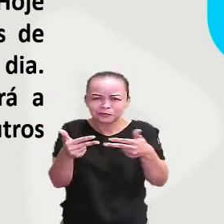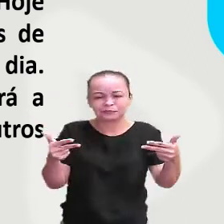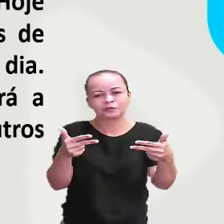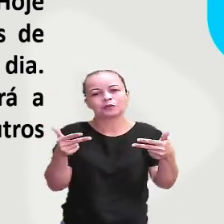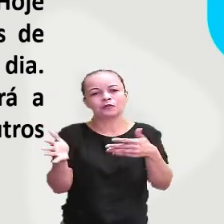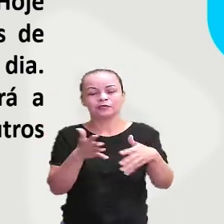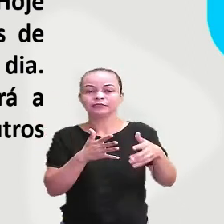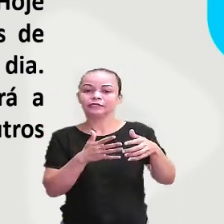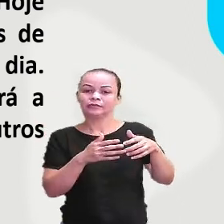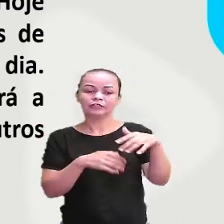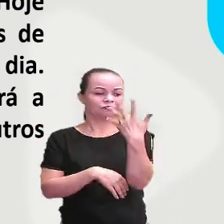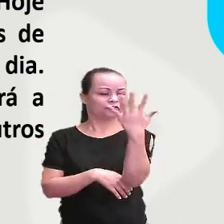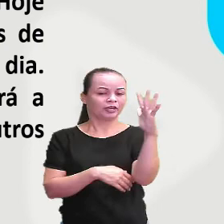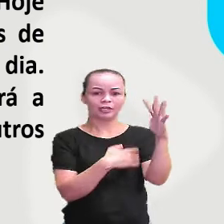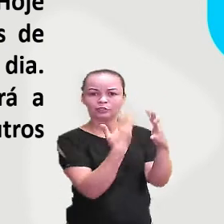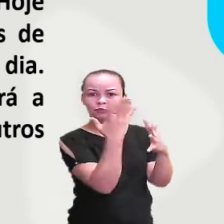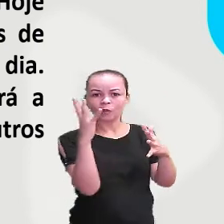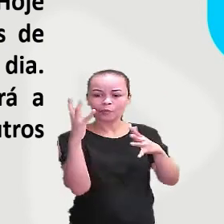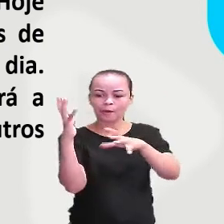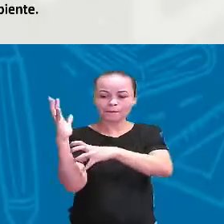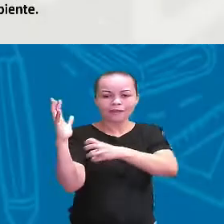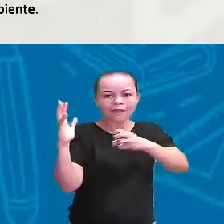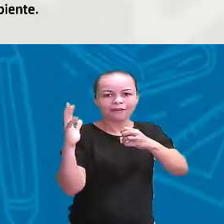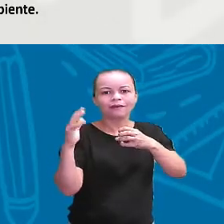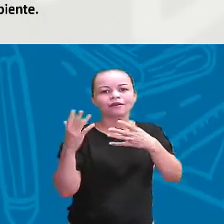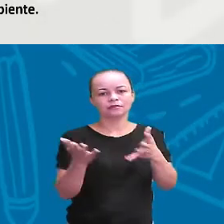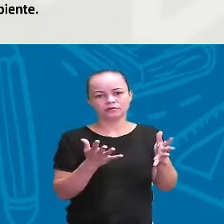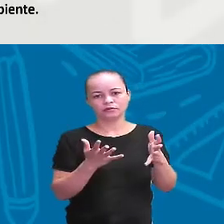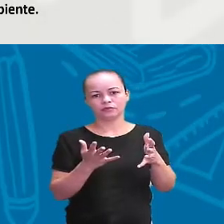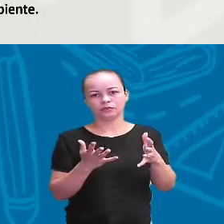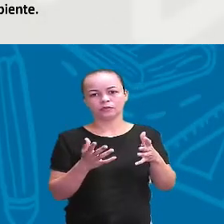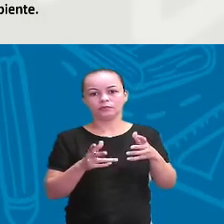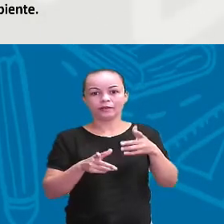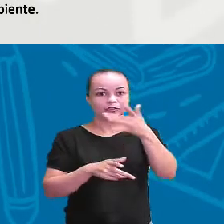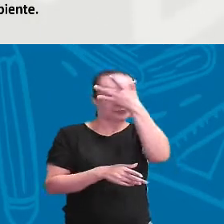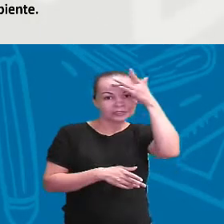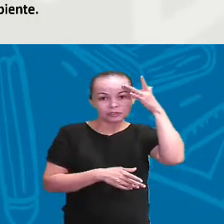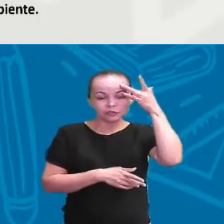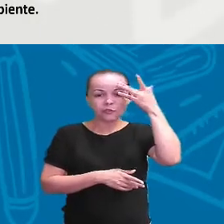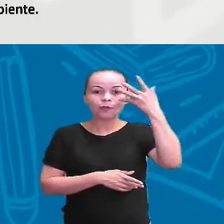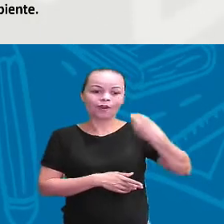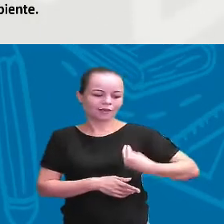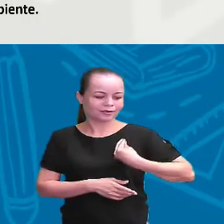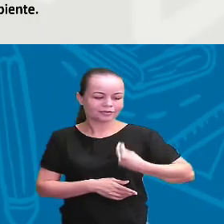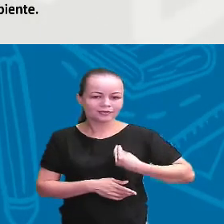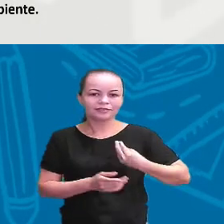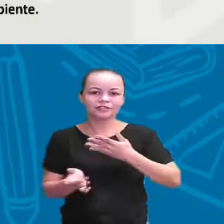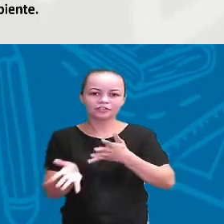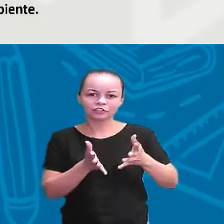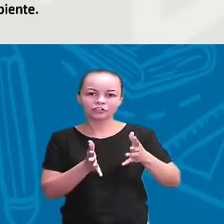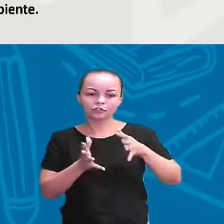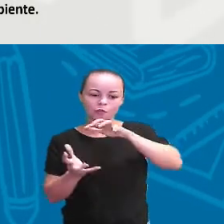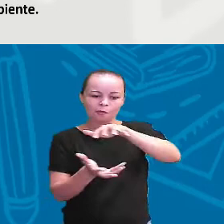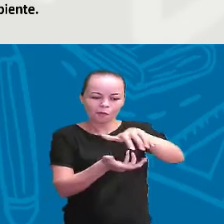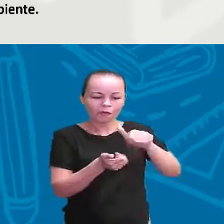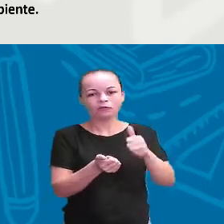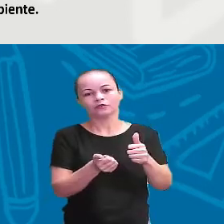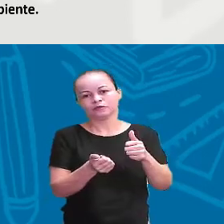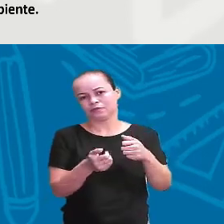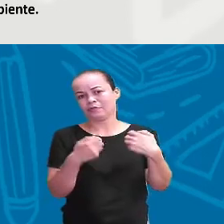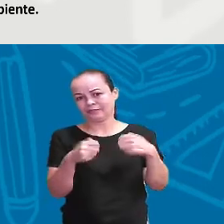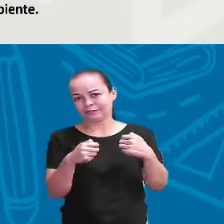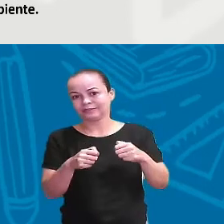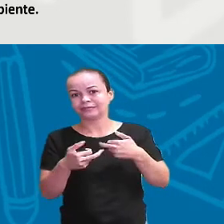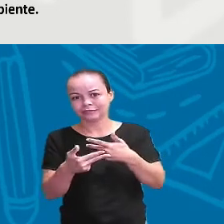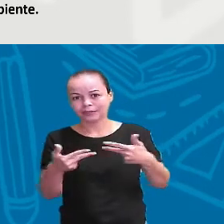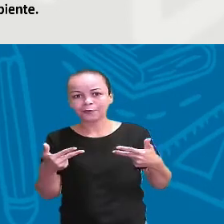ó, do meio ambiente. Quanto mais gente existe no nosso planeta, mais a necessidade a gente vai ter, não é? De comer, de